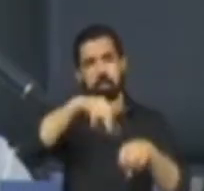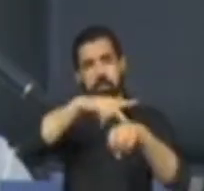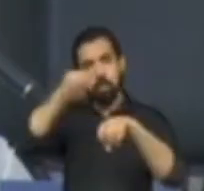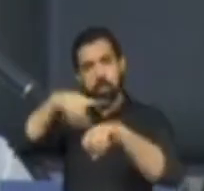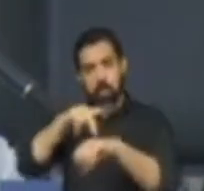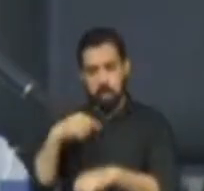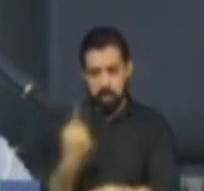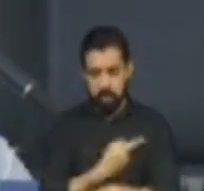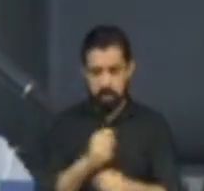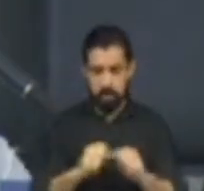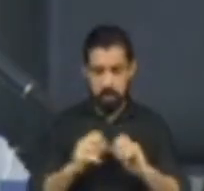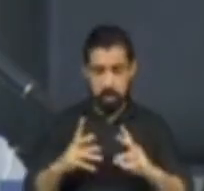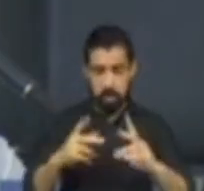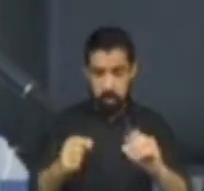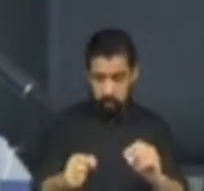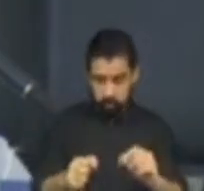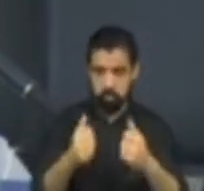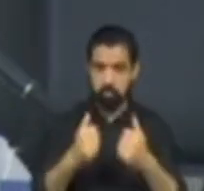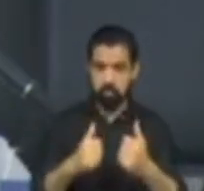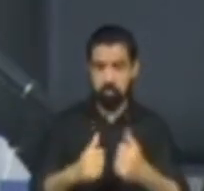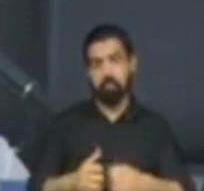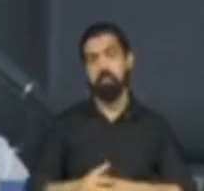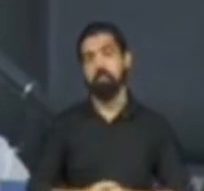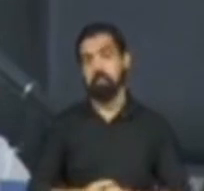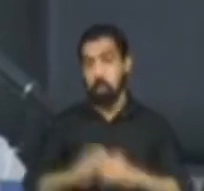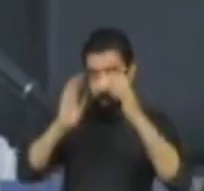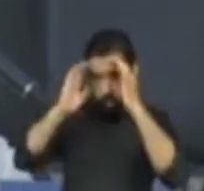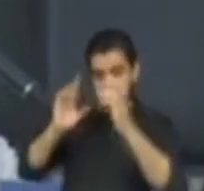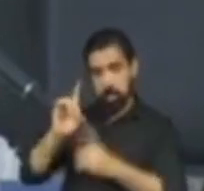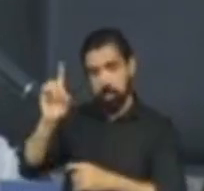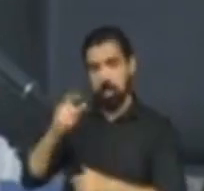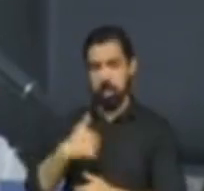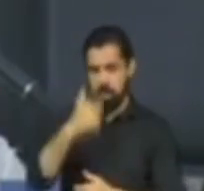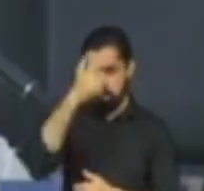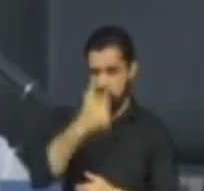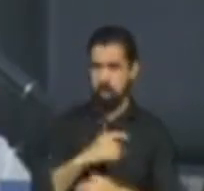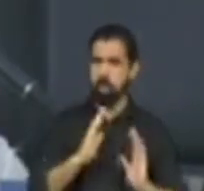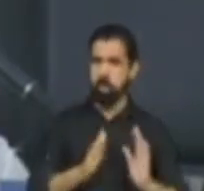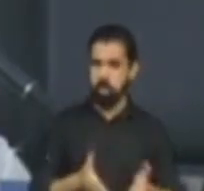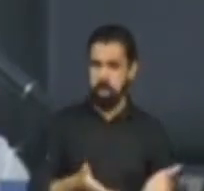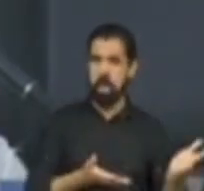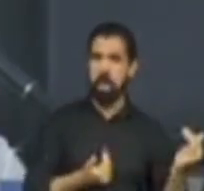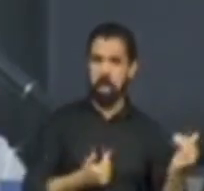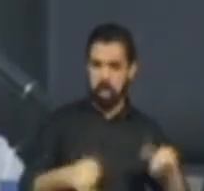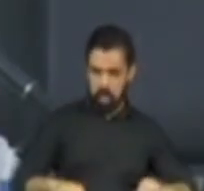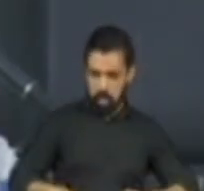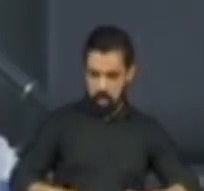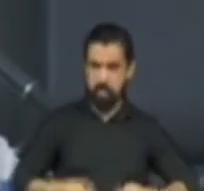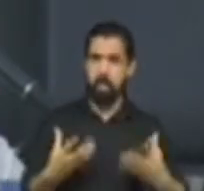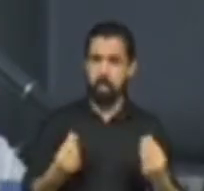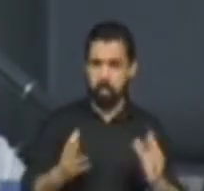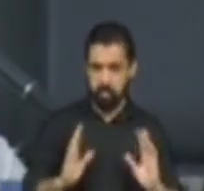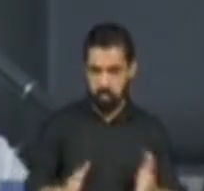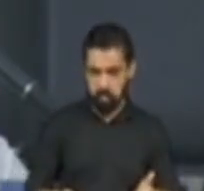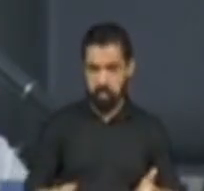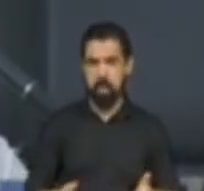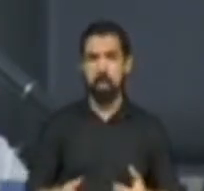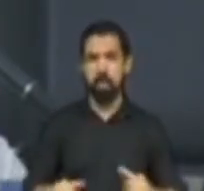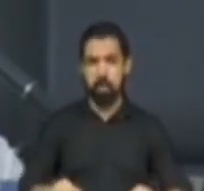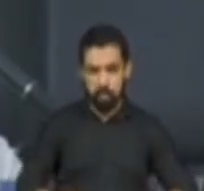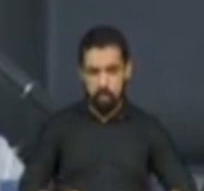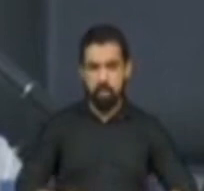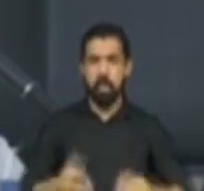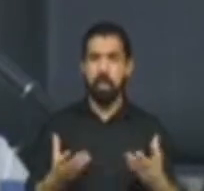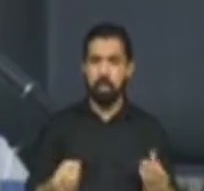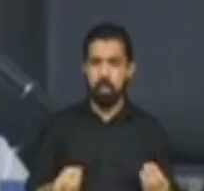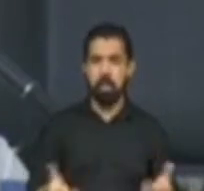por amor ao próximo e para a glória de Deus. Essa é a fala de um homem que já foi adolescente e jovem. E sofri muito. Muito.